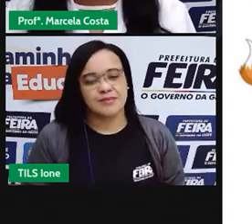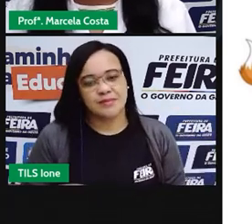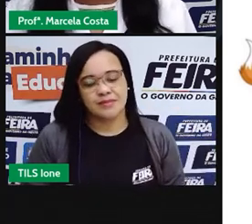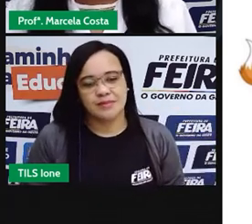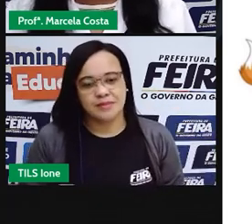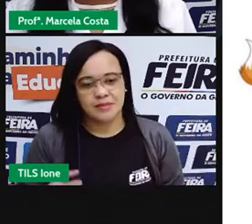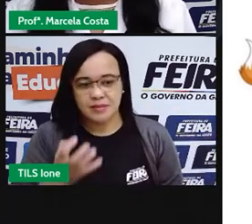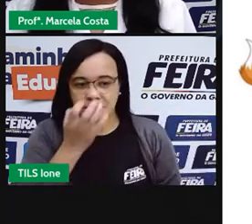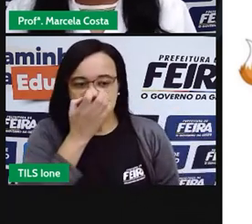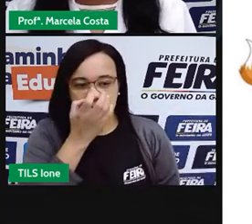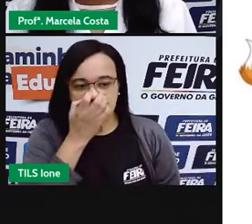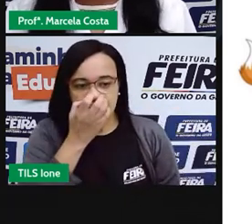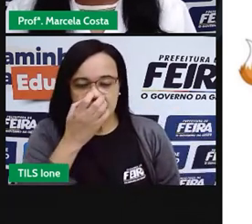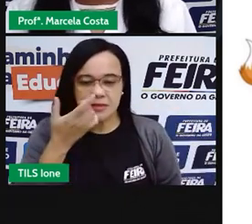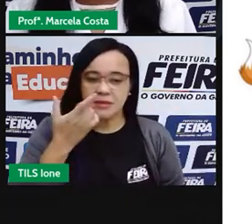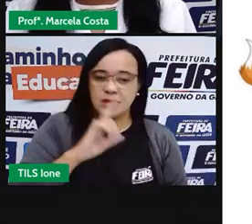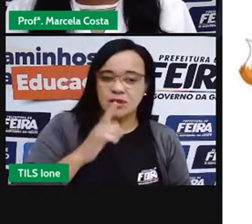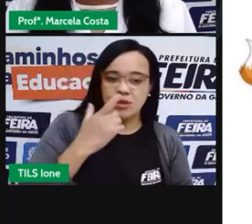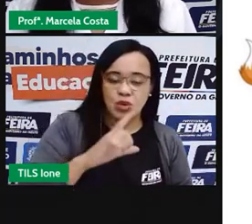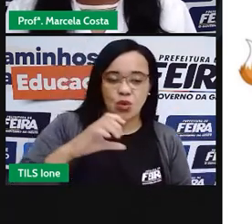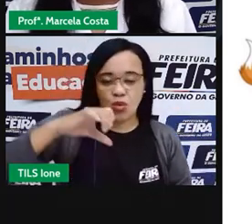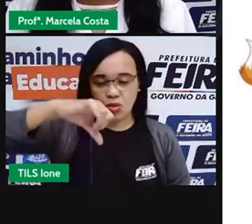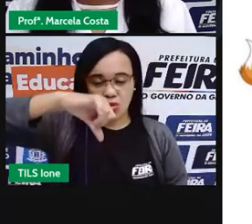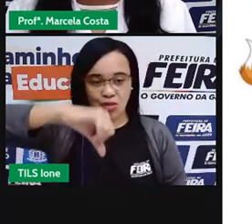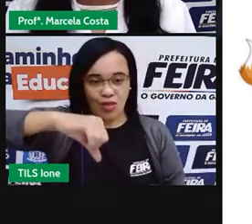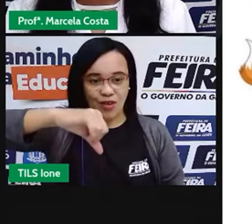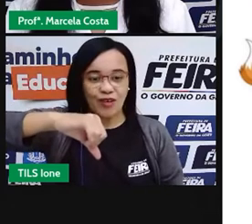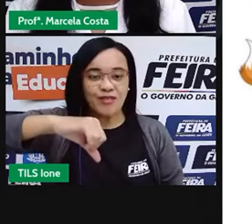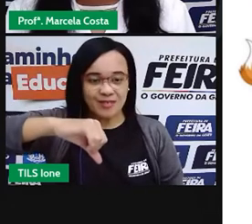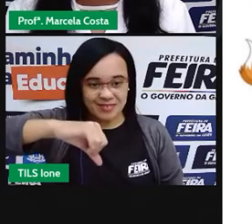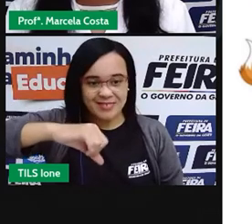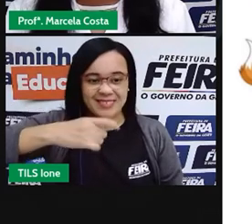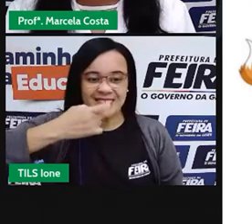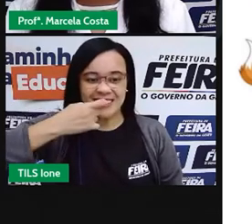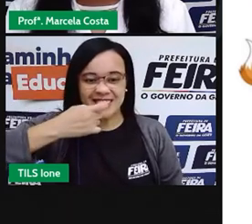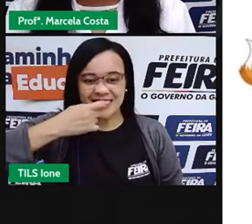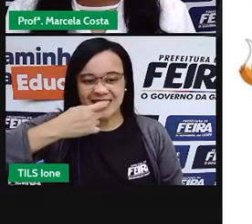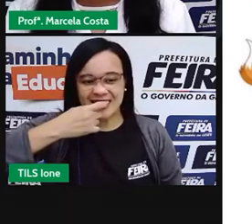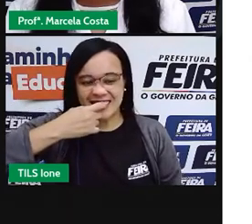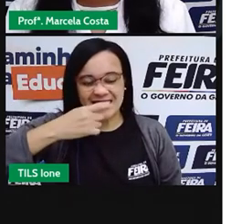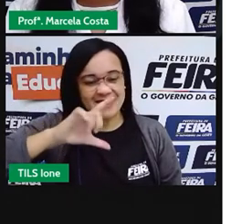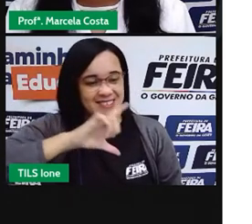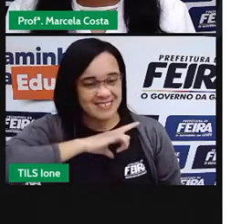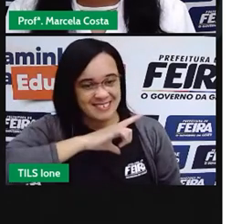cão ganhou nove ossos.